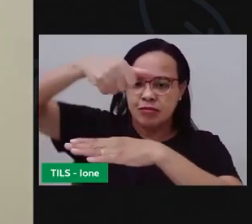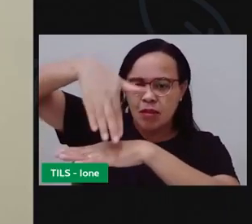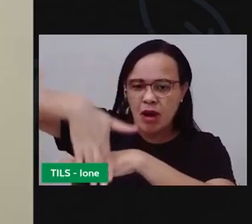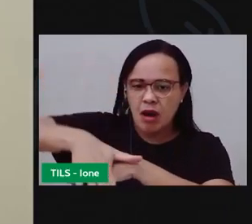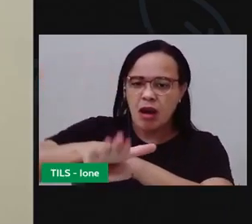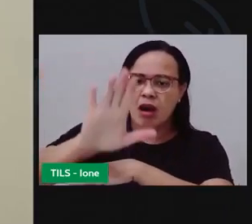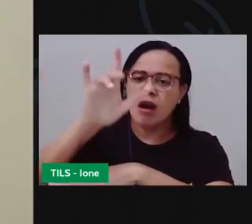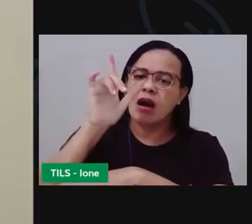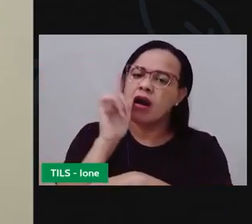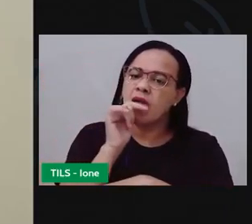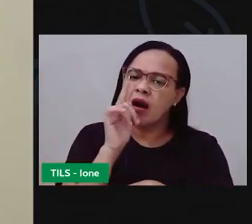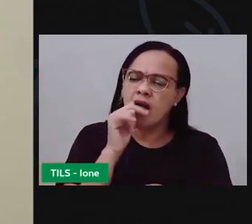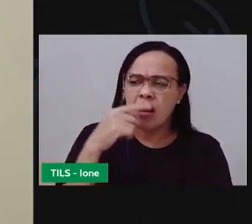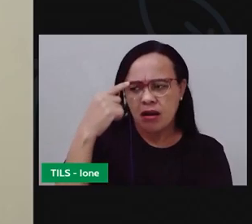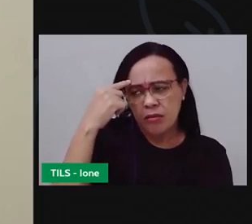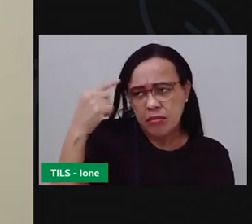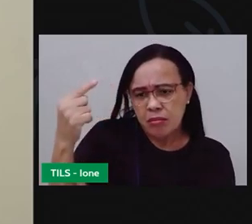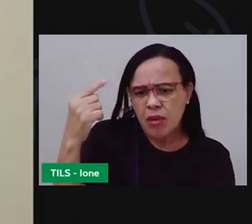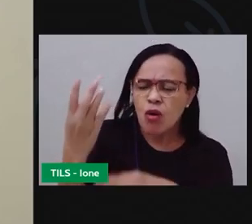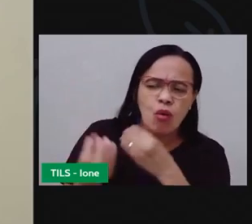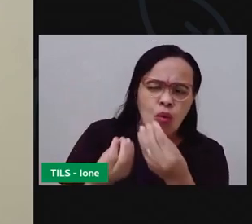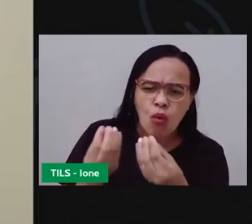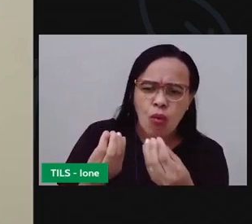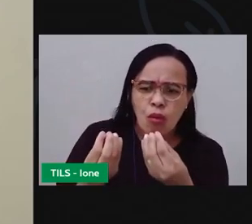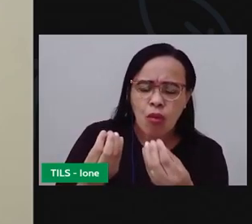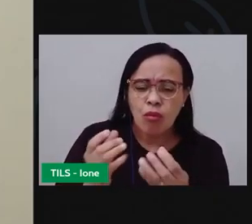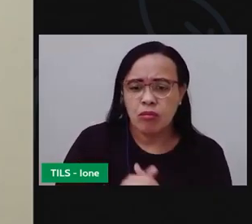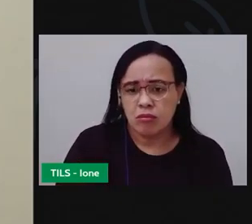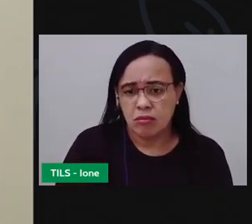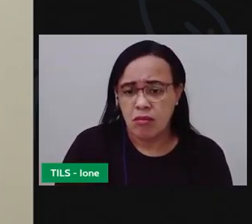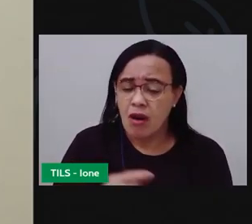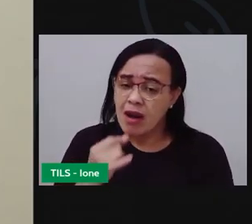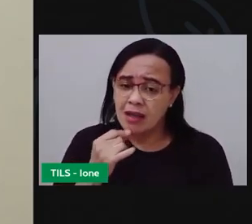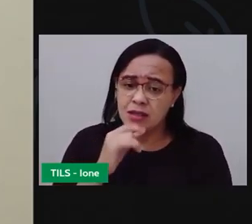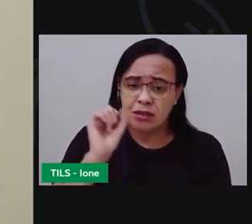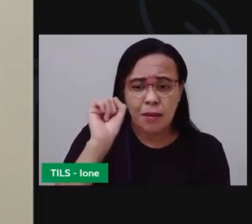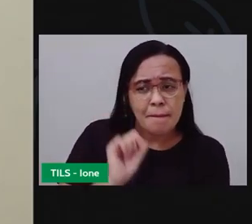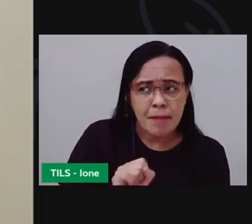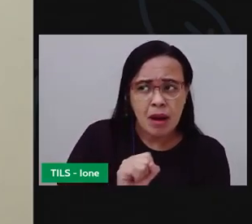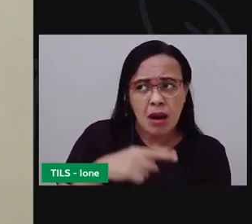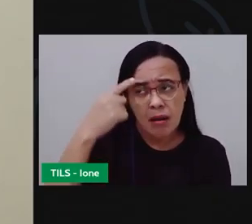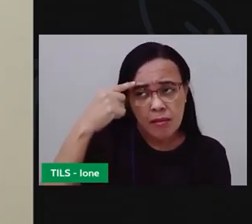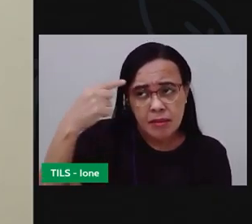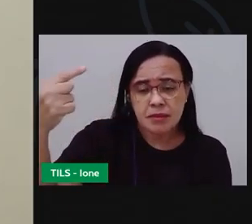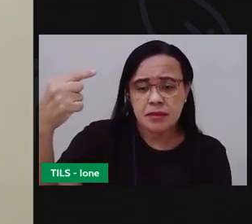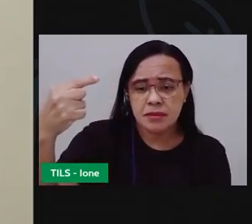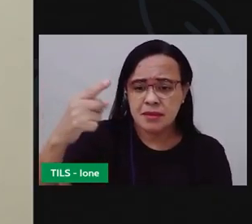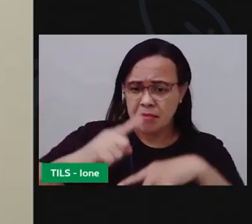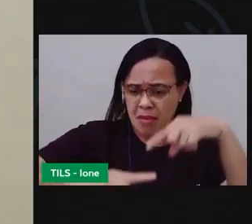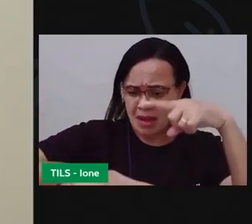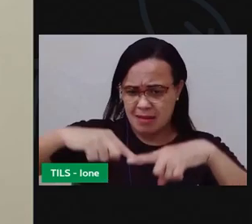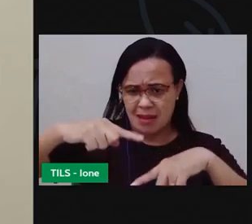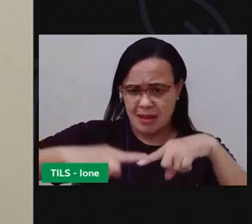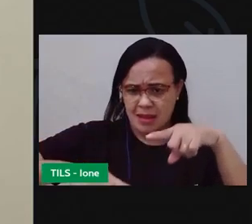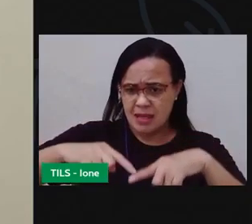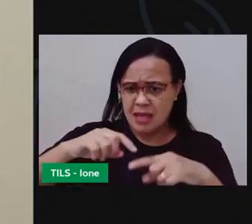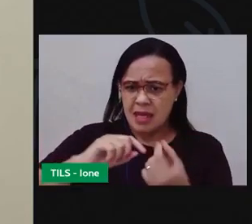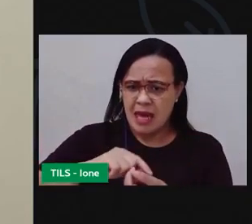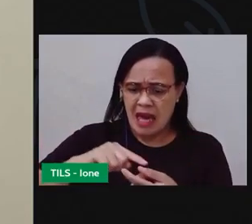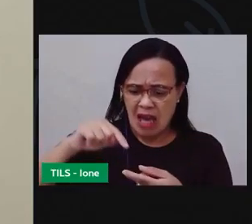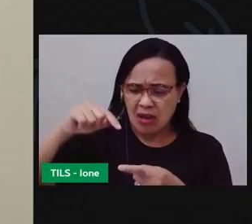Vocês já pararam para pensar quanto tempo esses materiais levam para